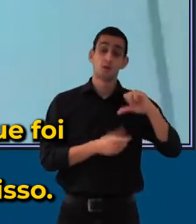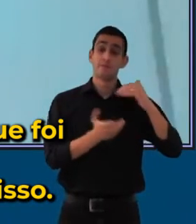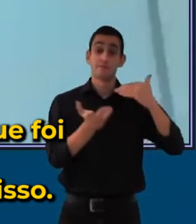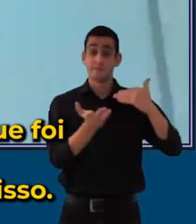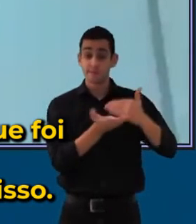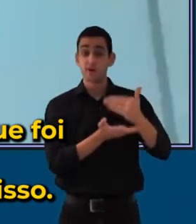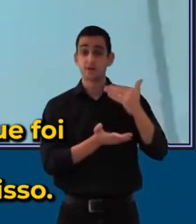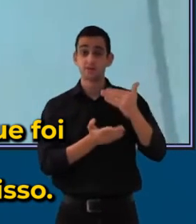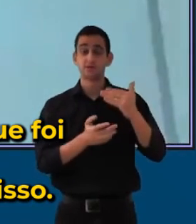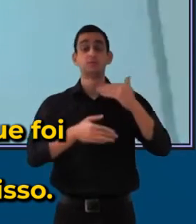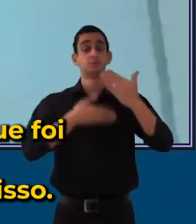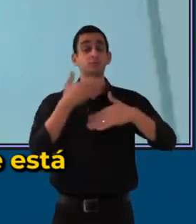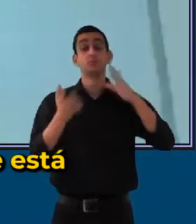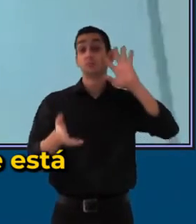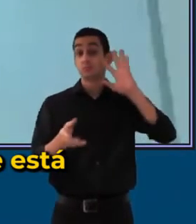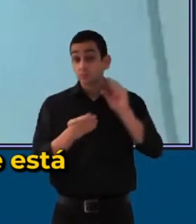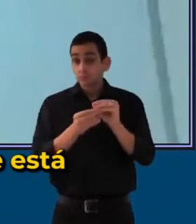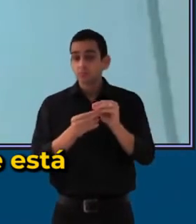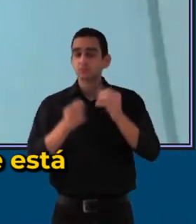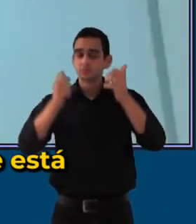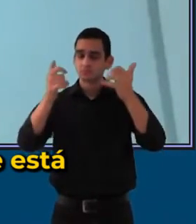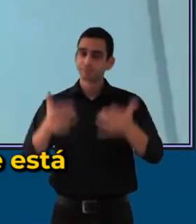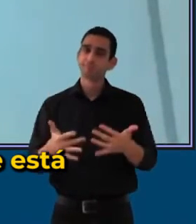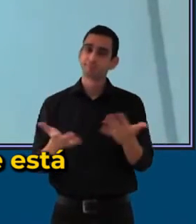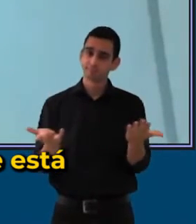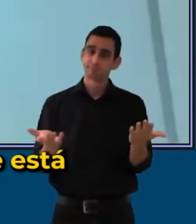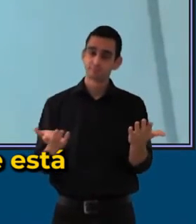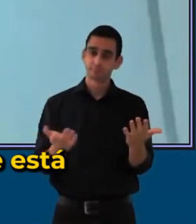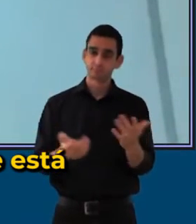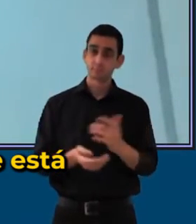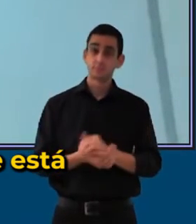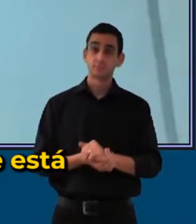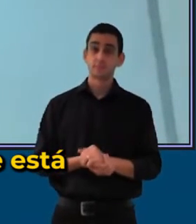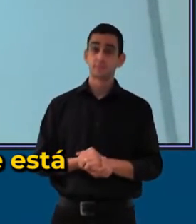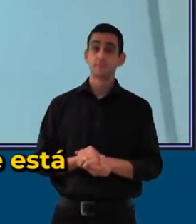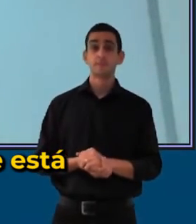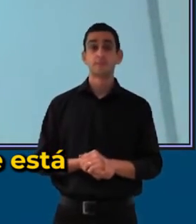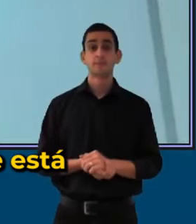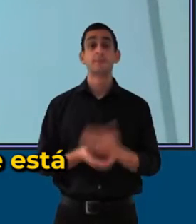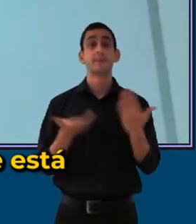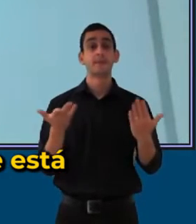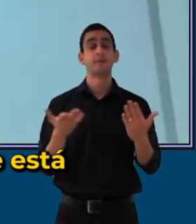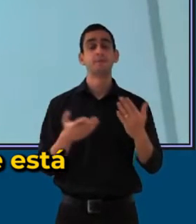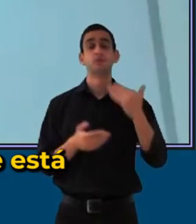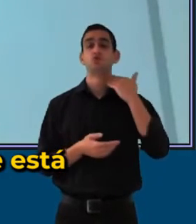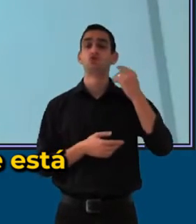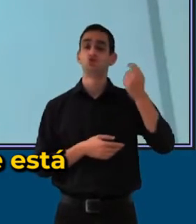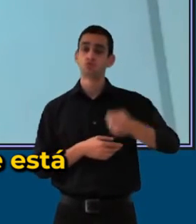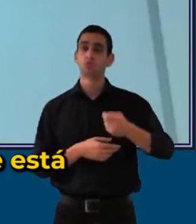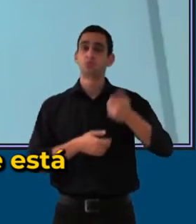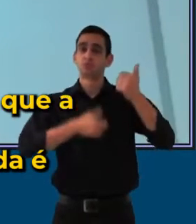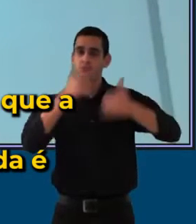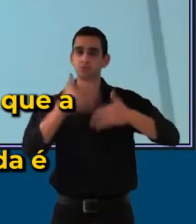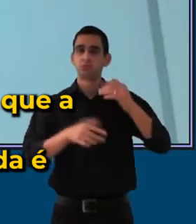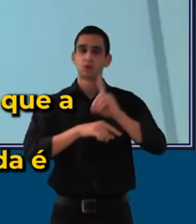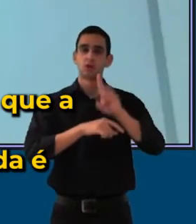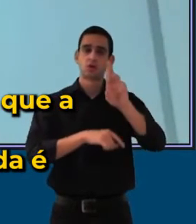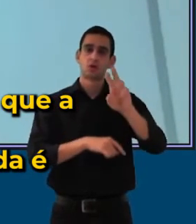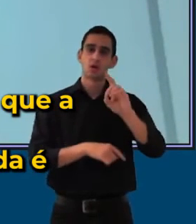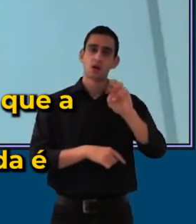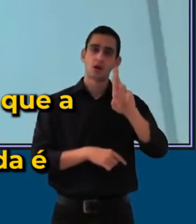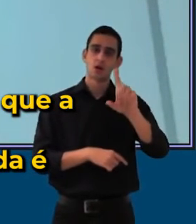sua conclusão ele pede apenas isso. Então, em termos gerais, doutor Carlos, a gente está apenas aguardando,